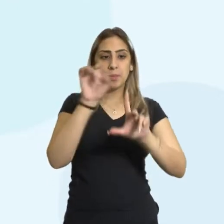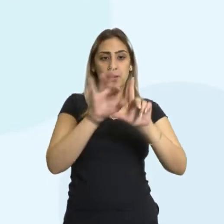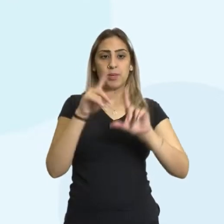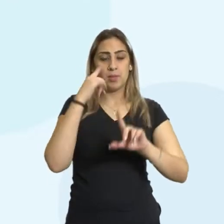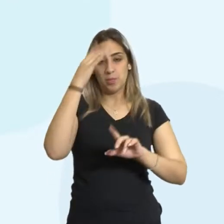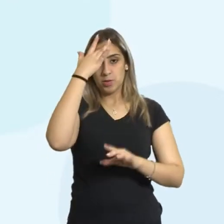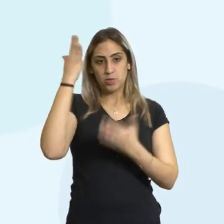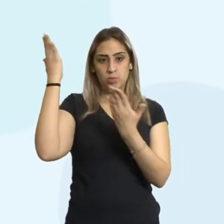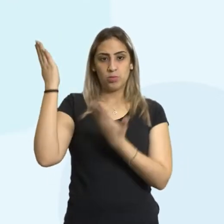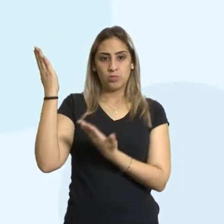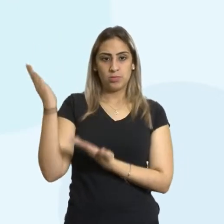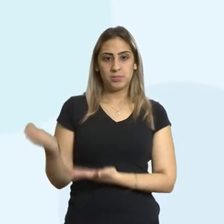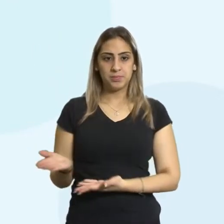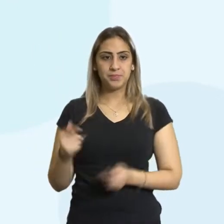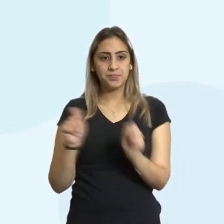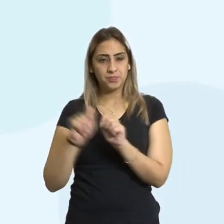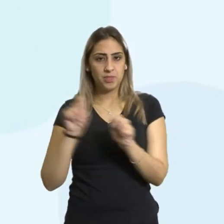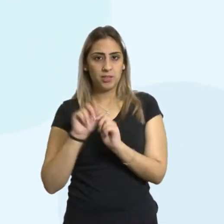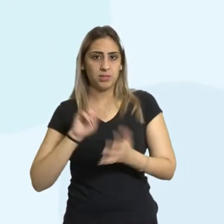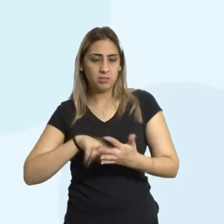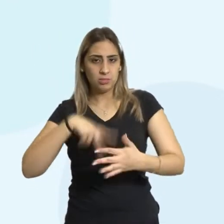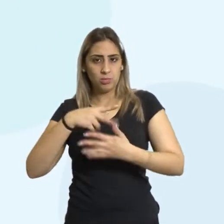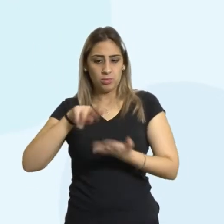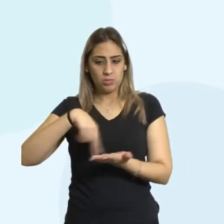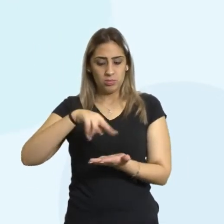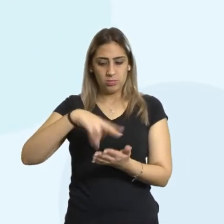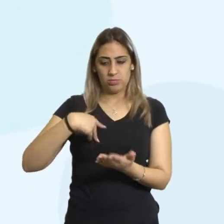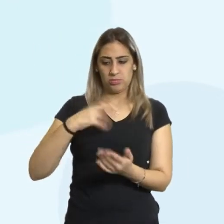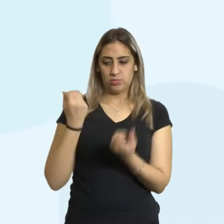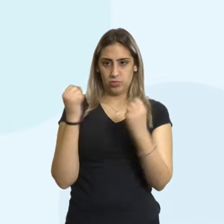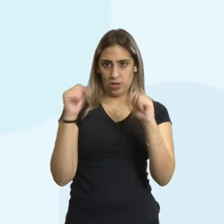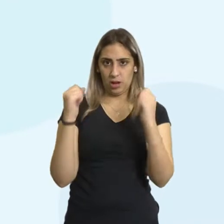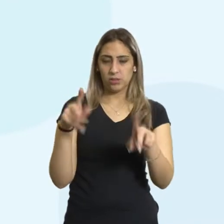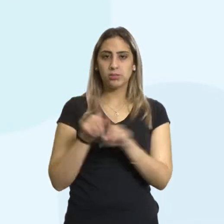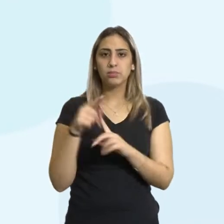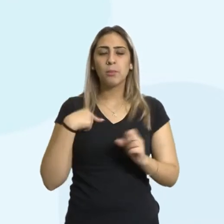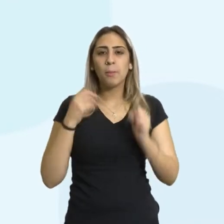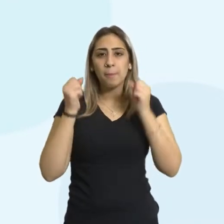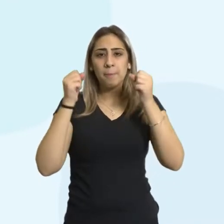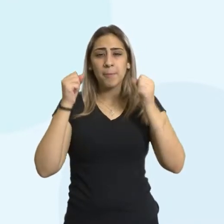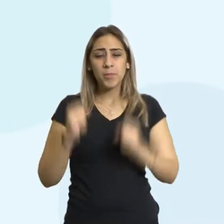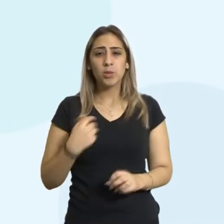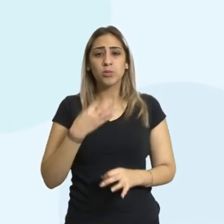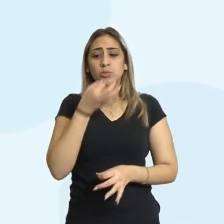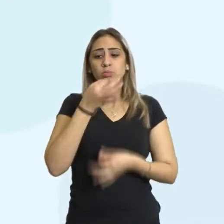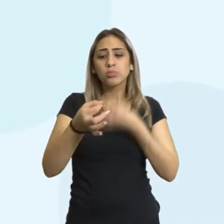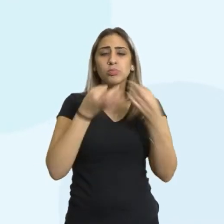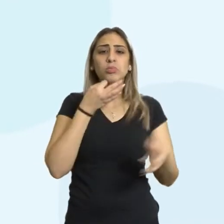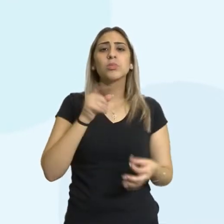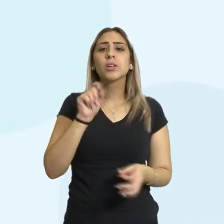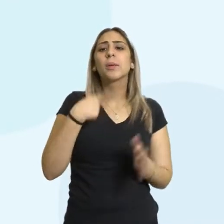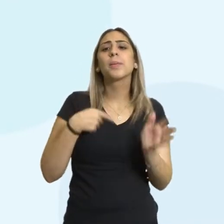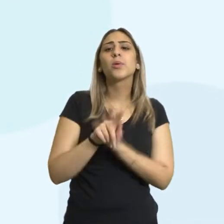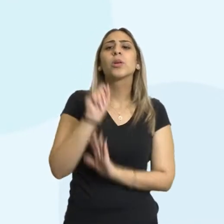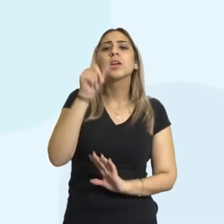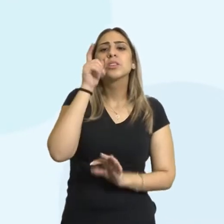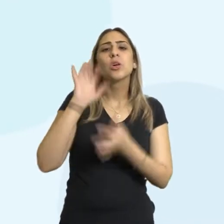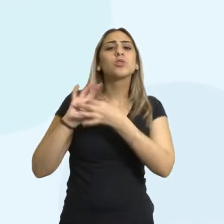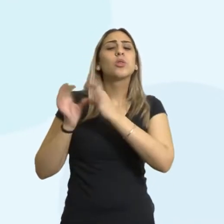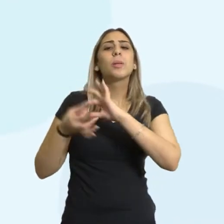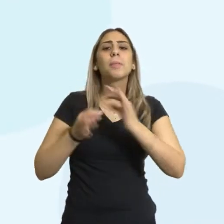de uma ginasta né E aí o professor de Ensino Fundamental pode começar a trazer o diálogo perguntando quem assistiu as